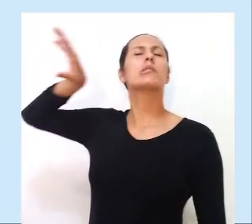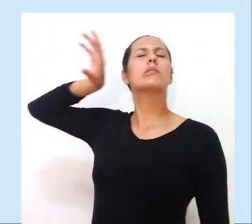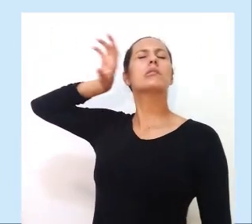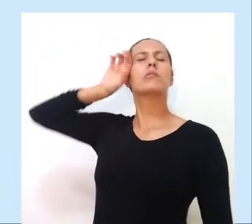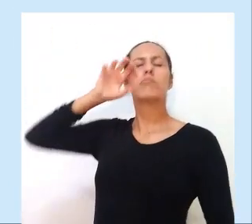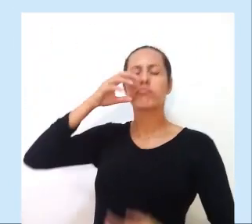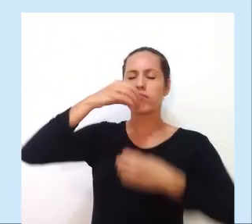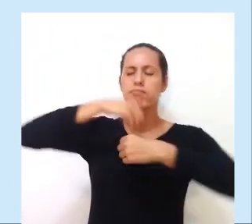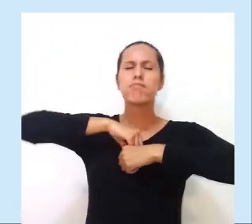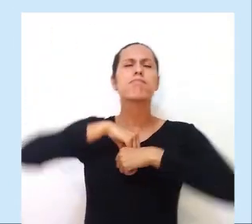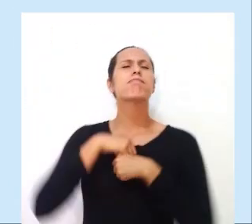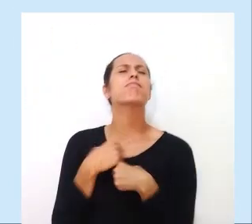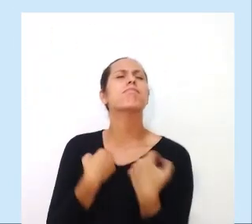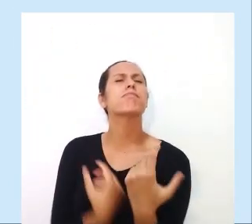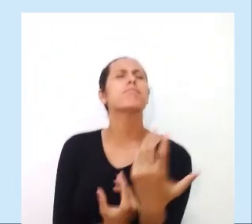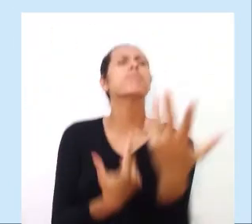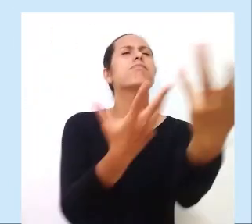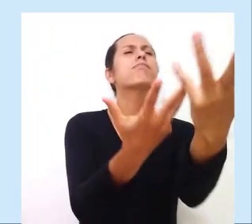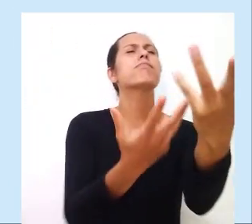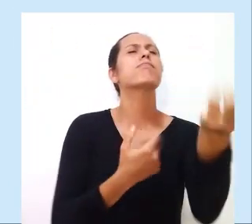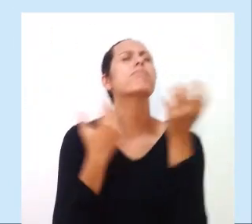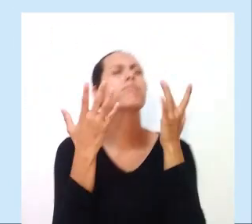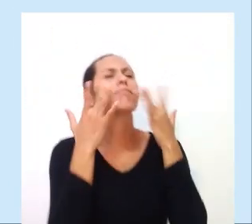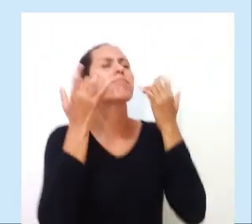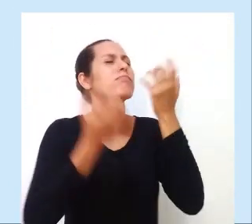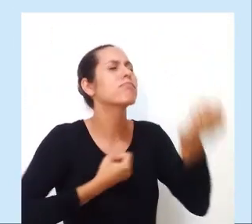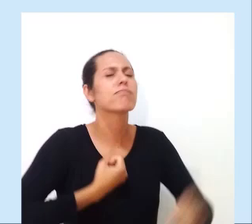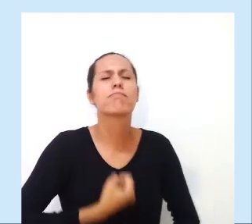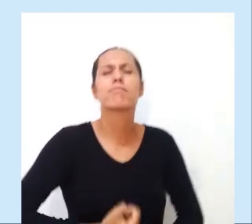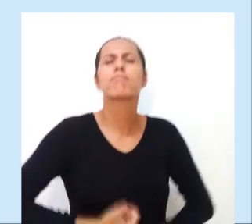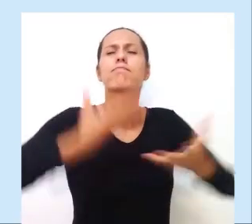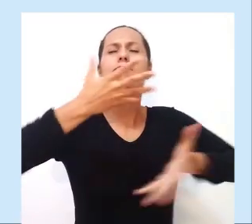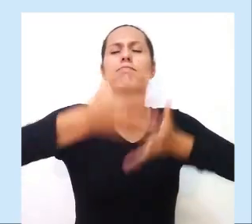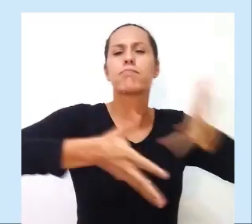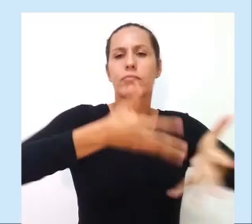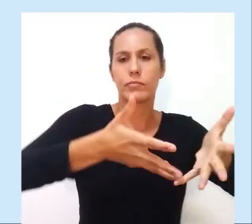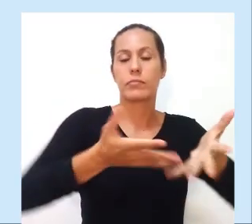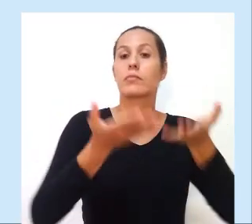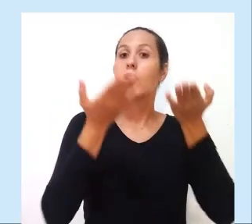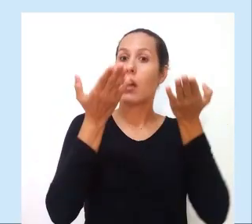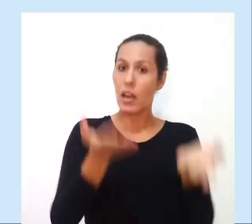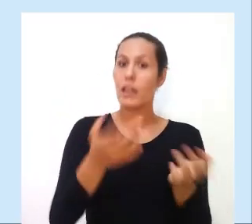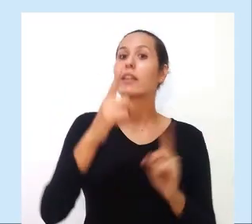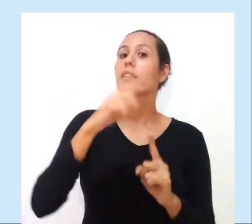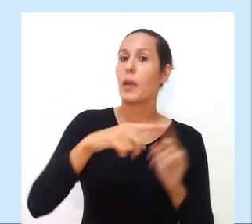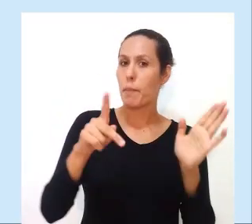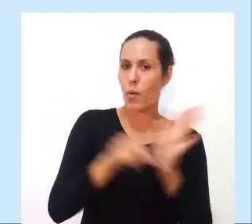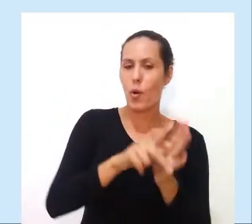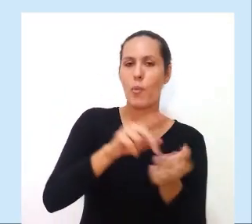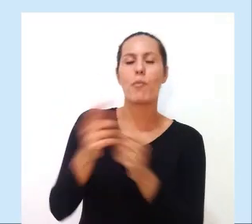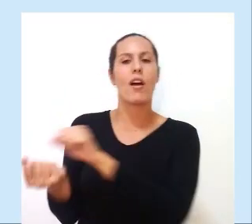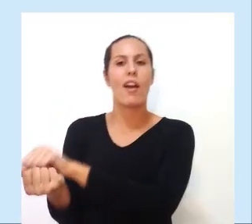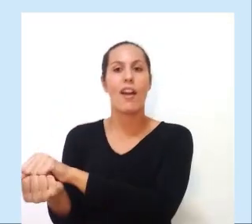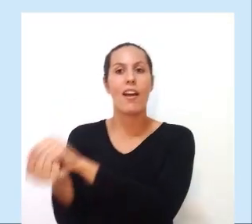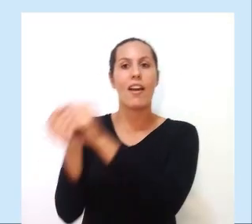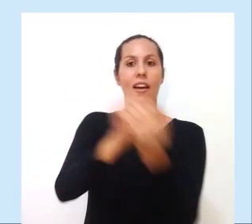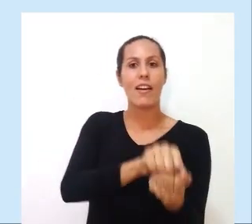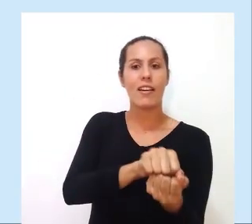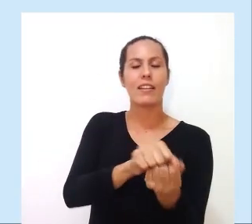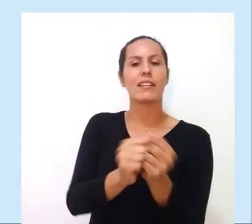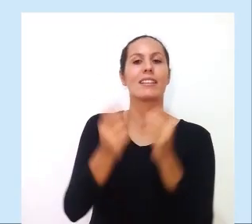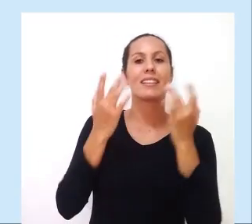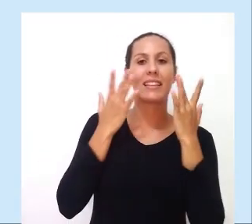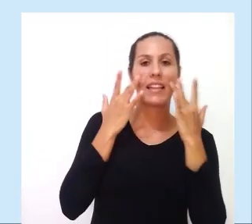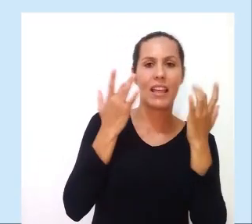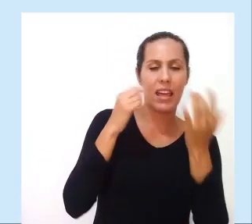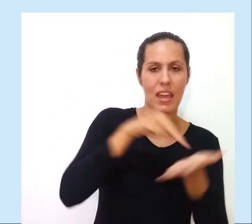musical e encenam o que está sendo cantado. Então, nesse formato de dança, se transforma a